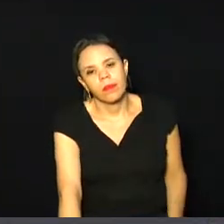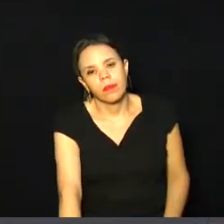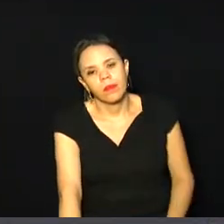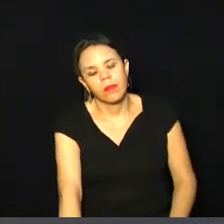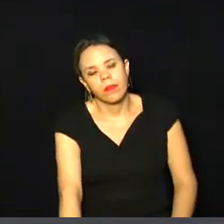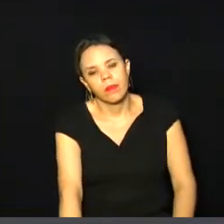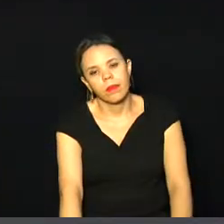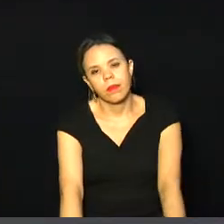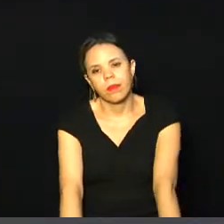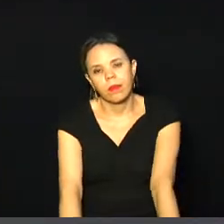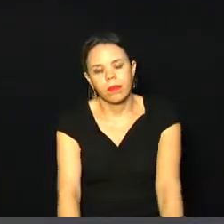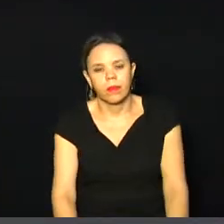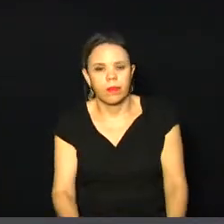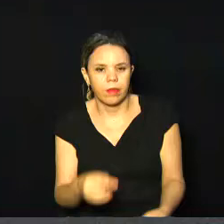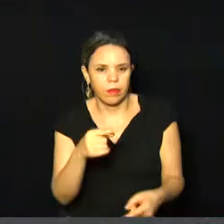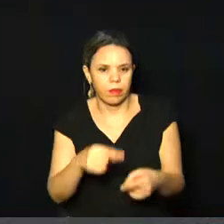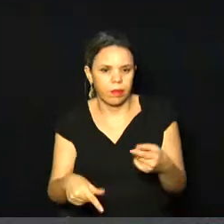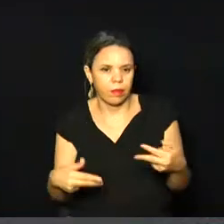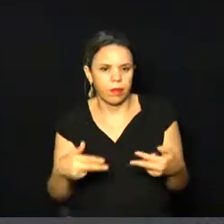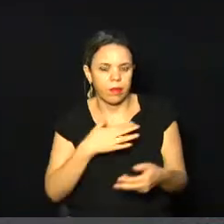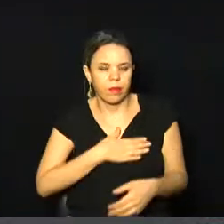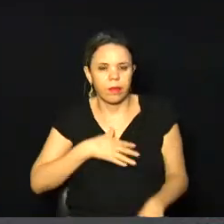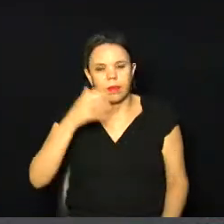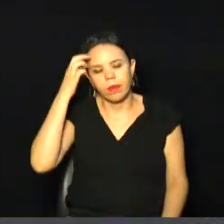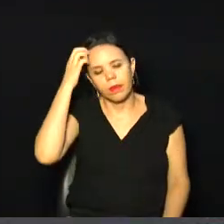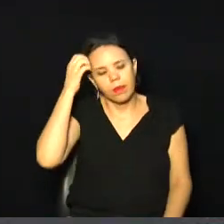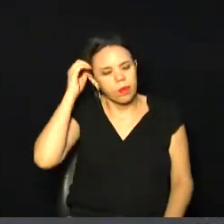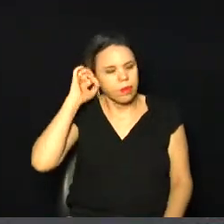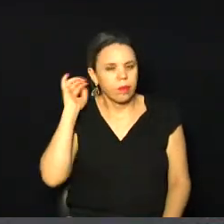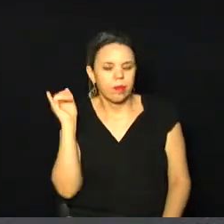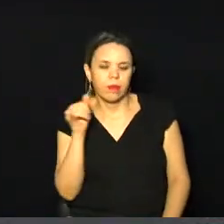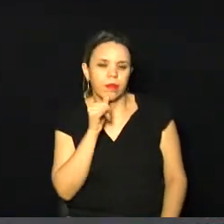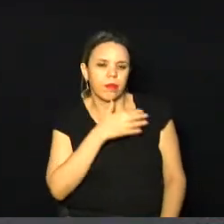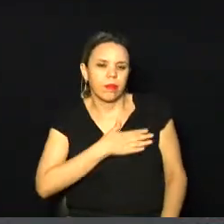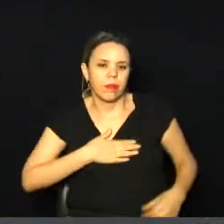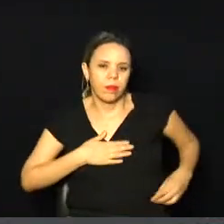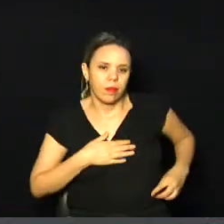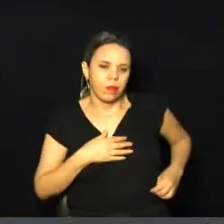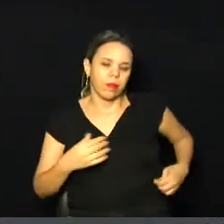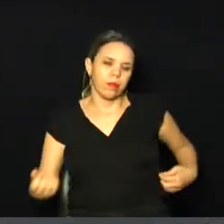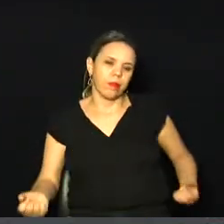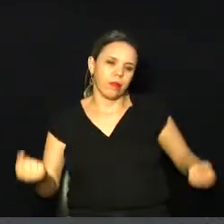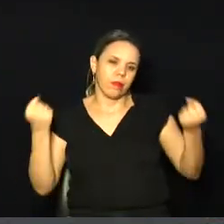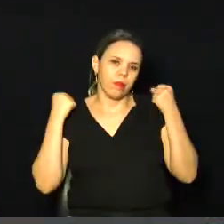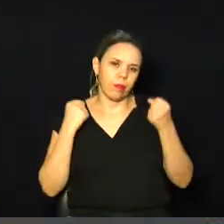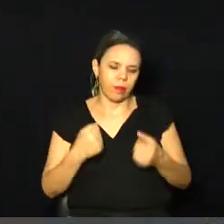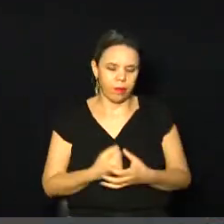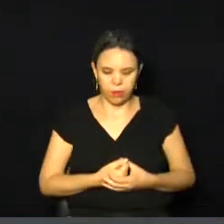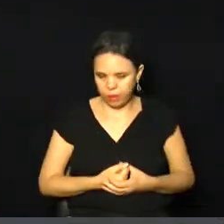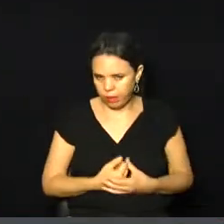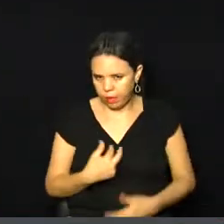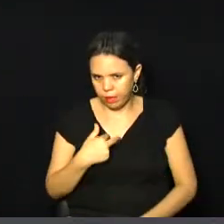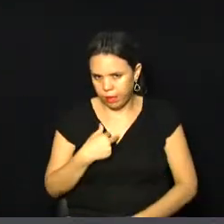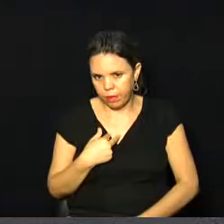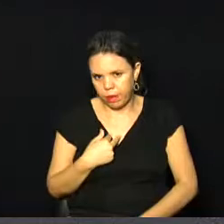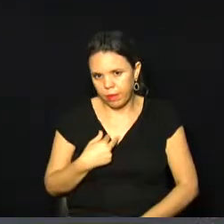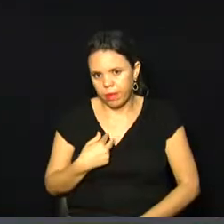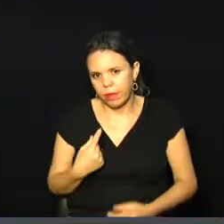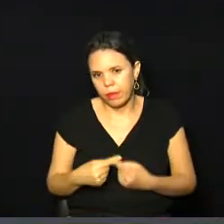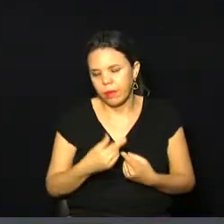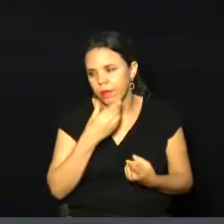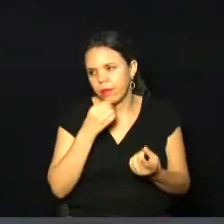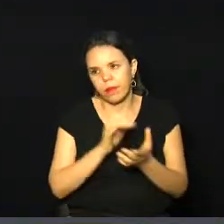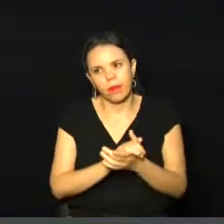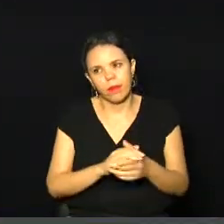E também ser proibida das suas coisas. Então, às vezes, gosta de, por exemplo, fazer um exercício físico na academia, não pode porque o parceiro não